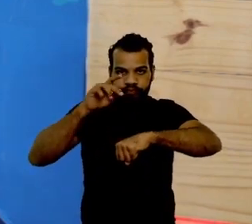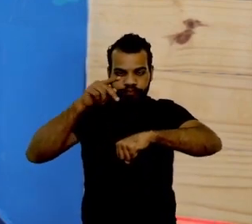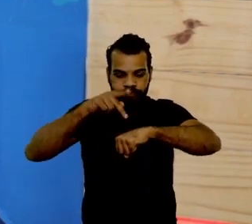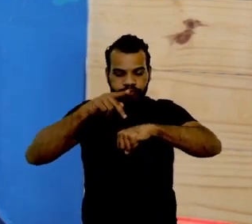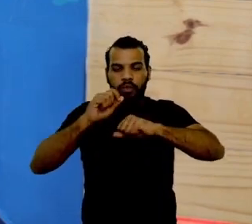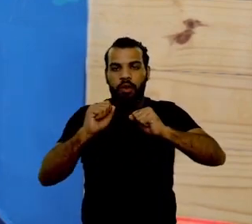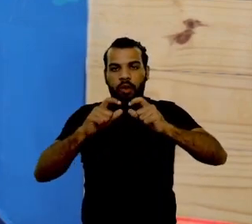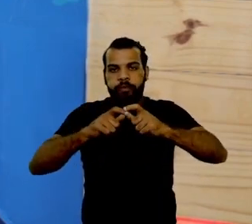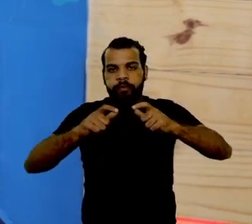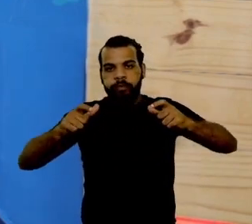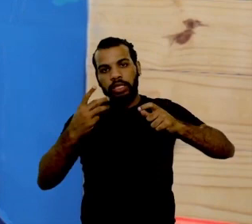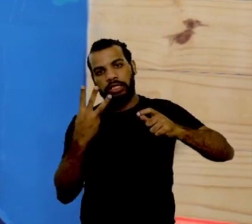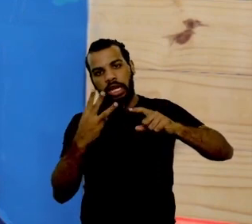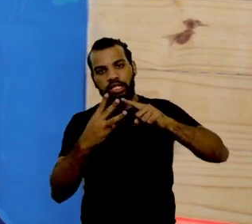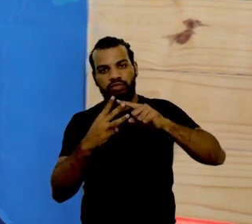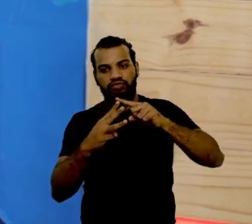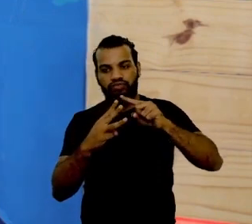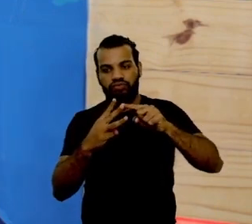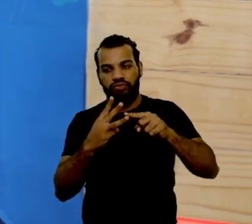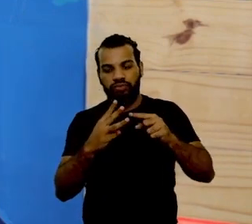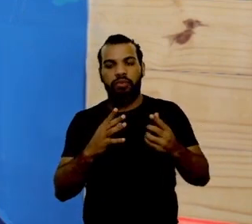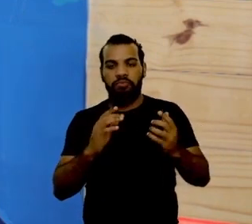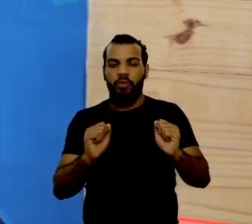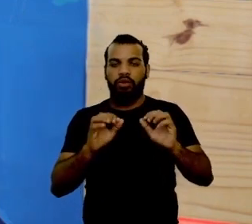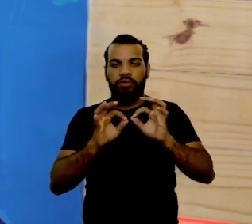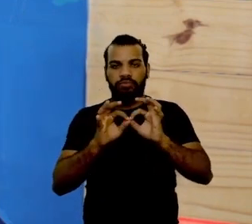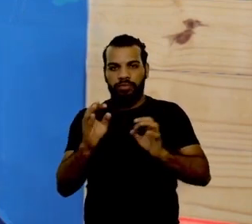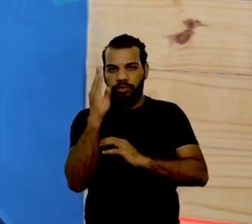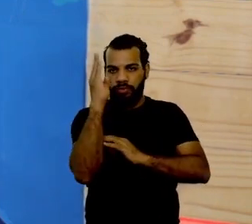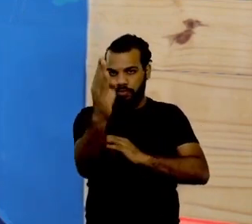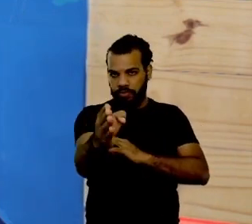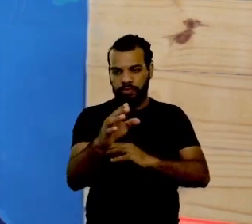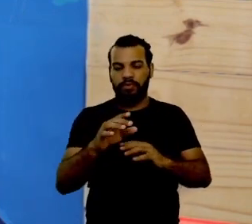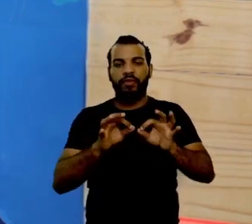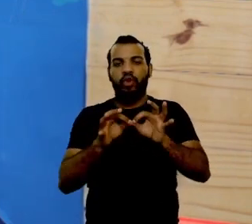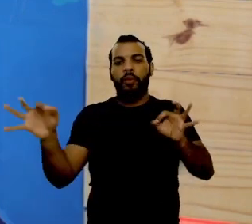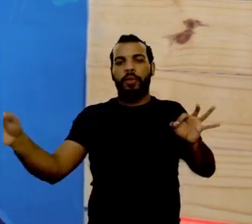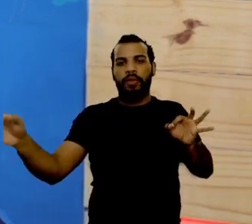sólido, pode dilatar linear, que é o comprimento,